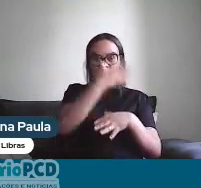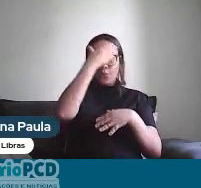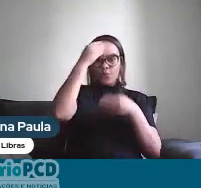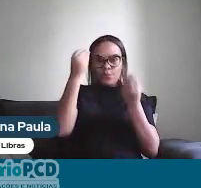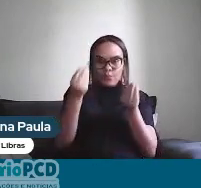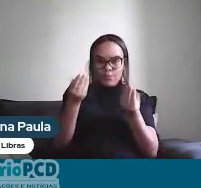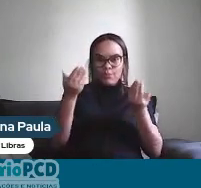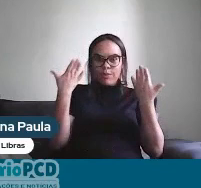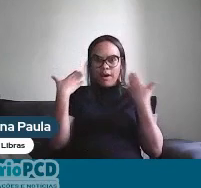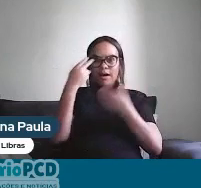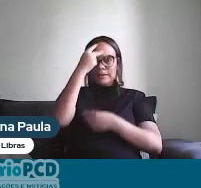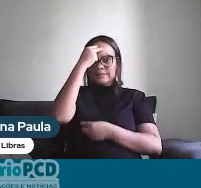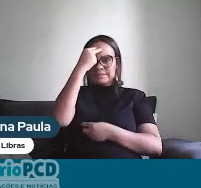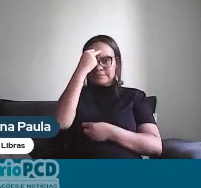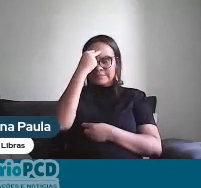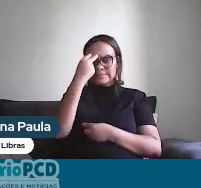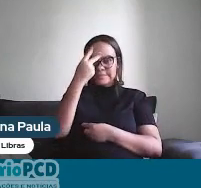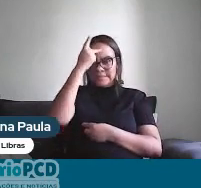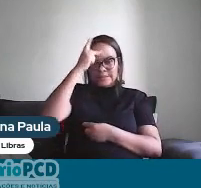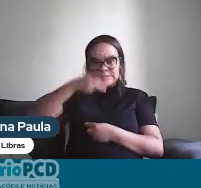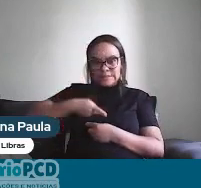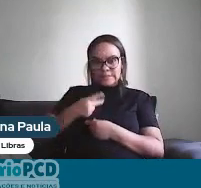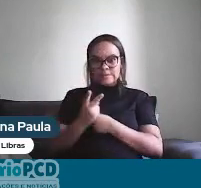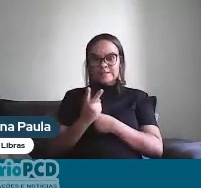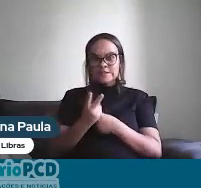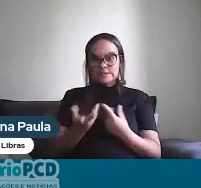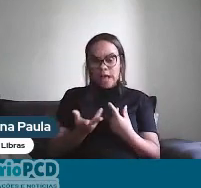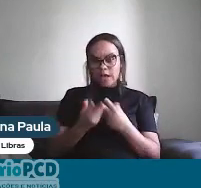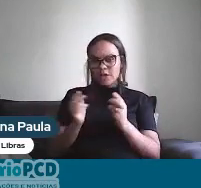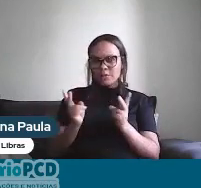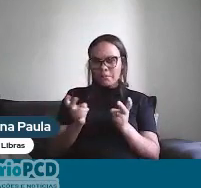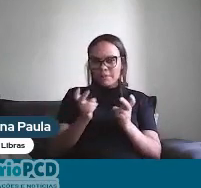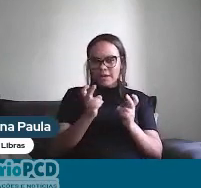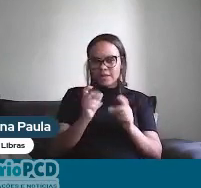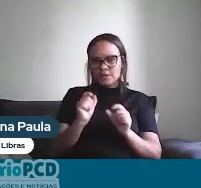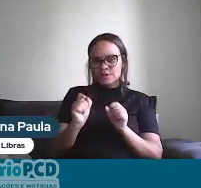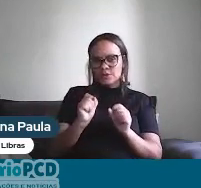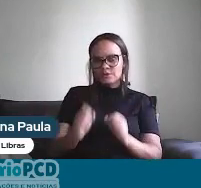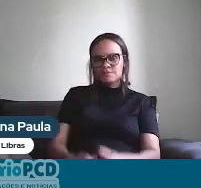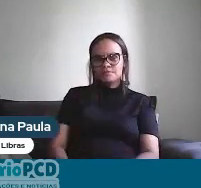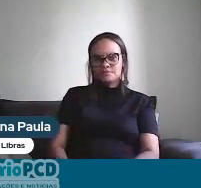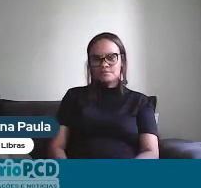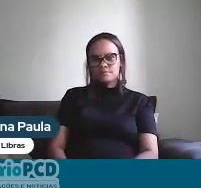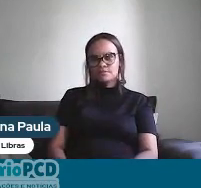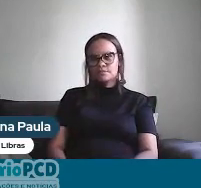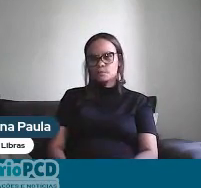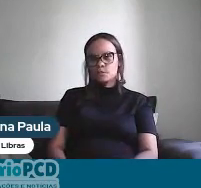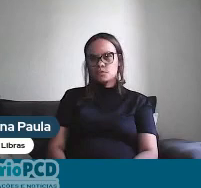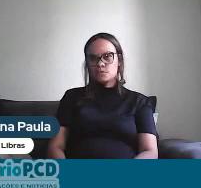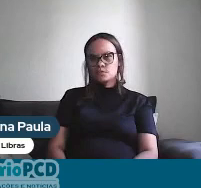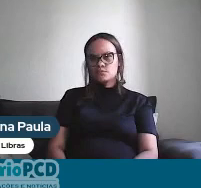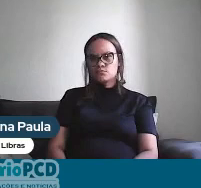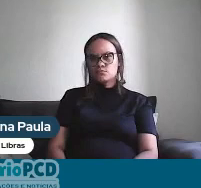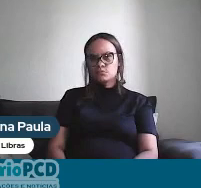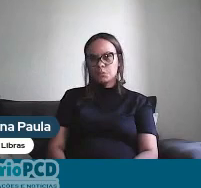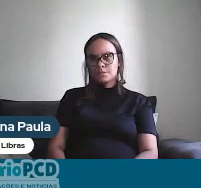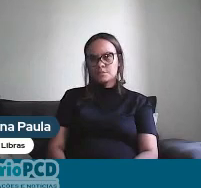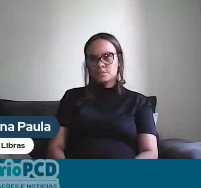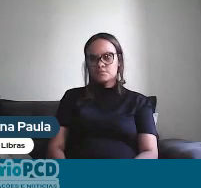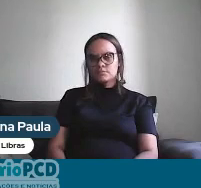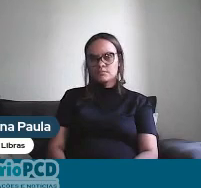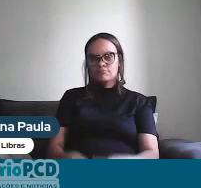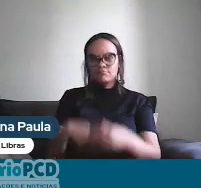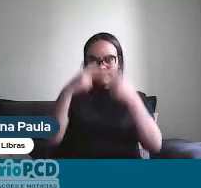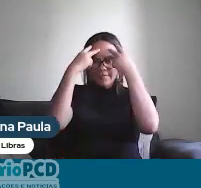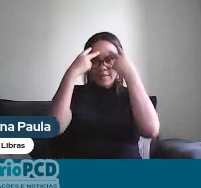Eles acabam sempre sendo coadjuvantes. O que que a gente percebe, né, nessas situações? Que falta um